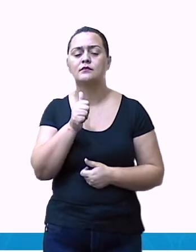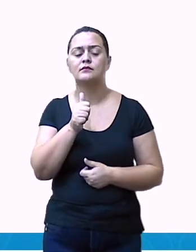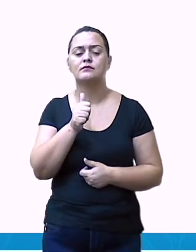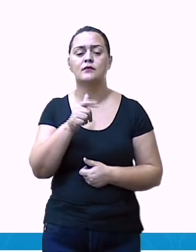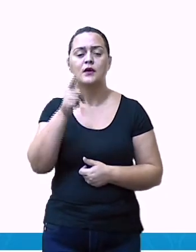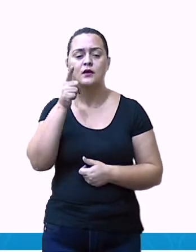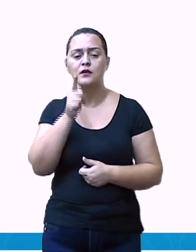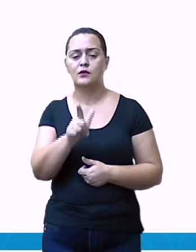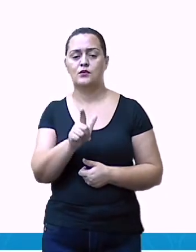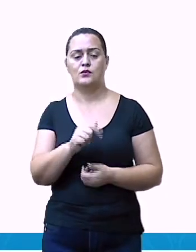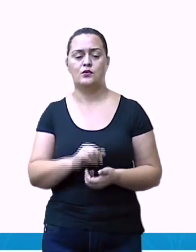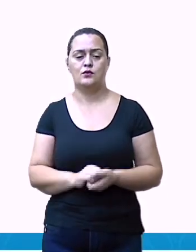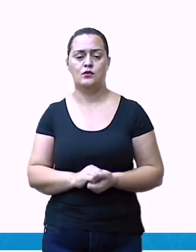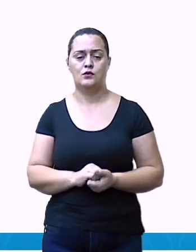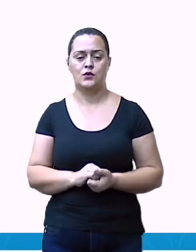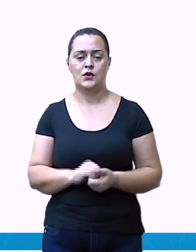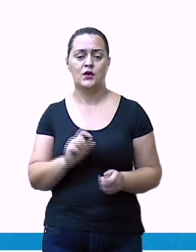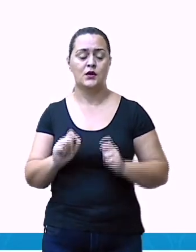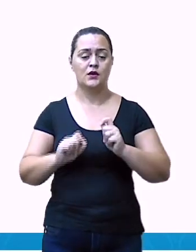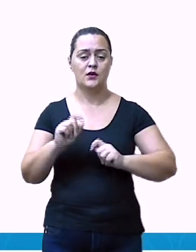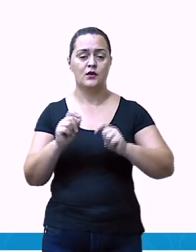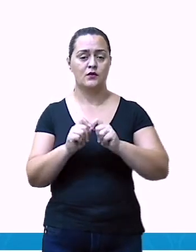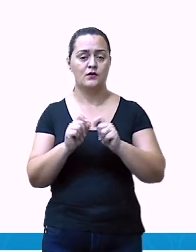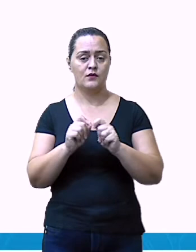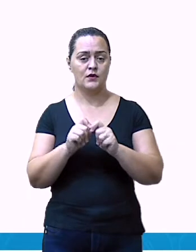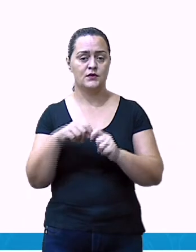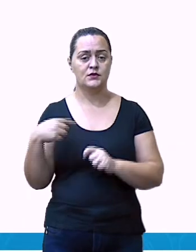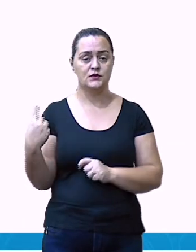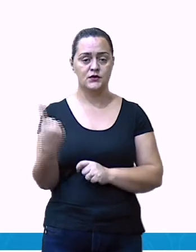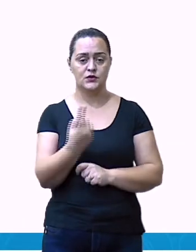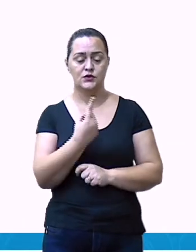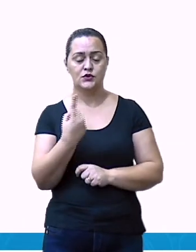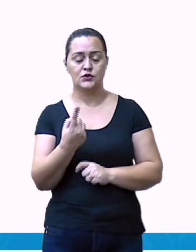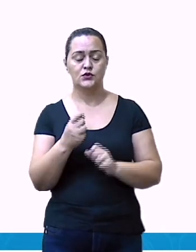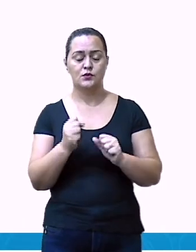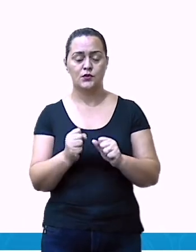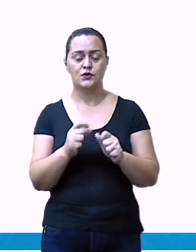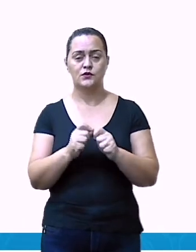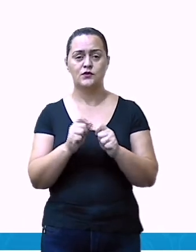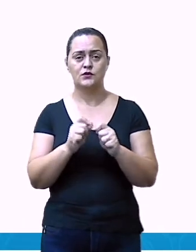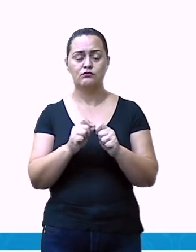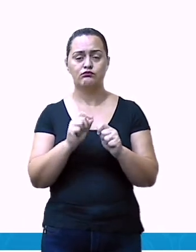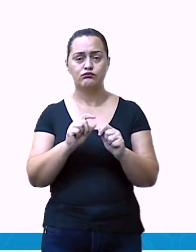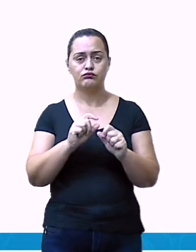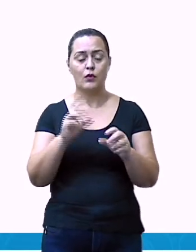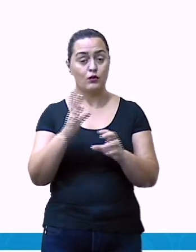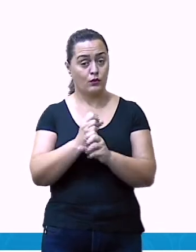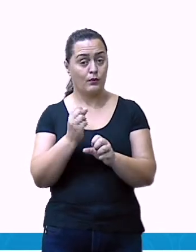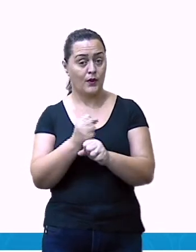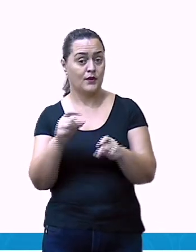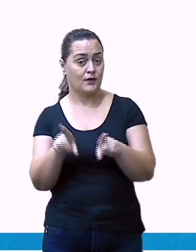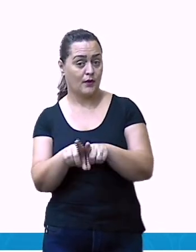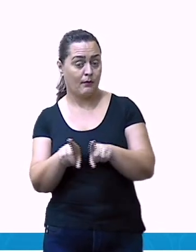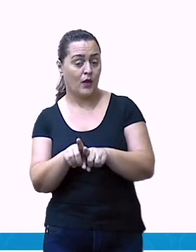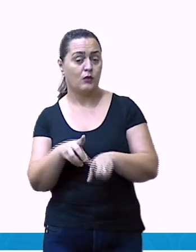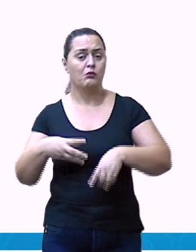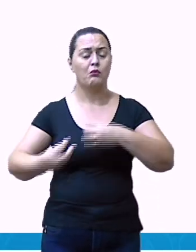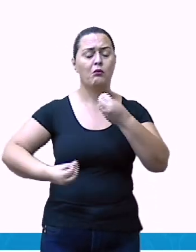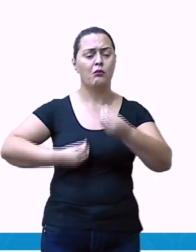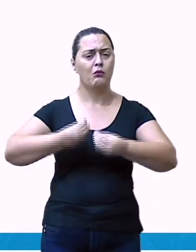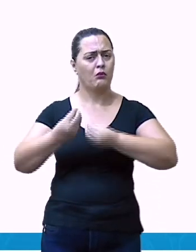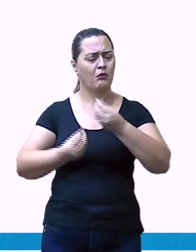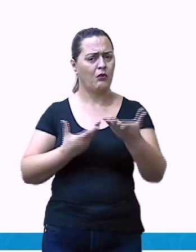pontos que ela obteve em cada exercício. Para isso, podemos usar o quadro de ordens.